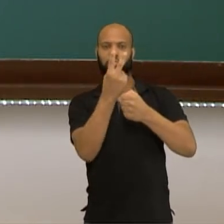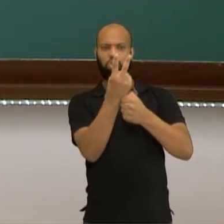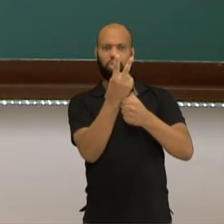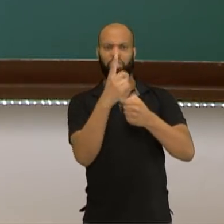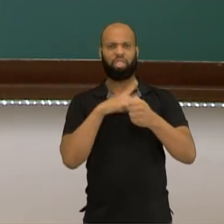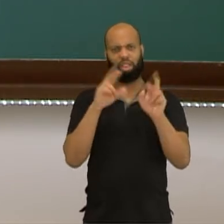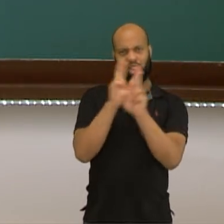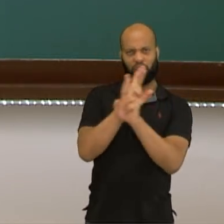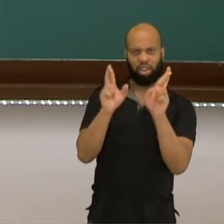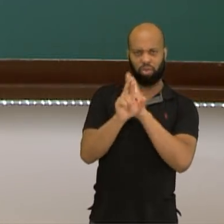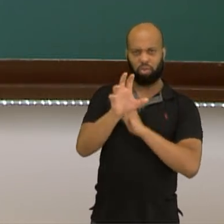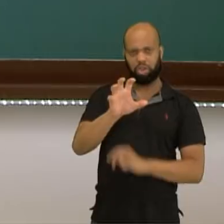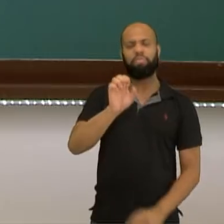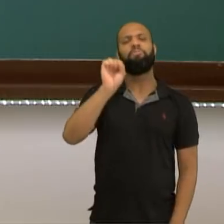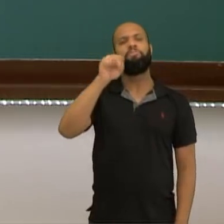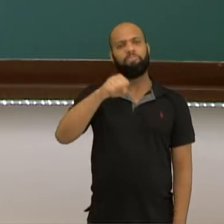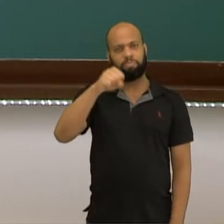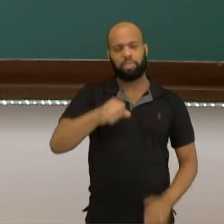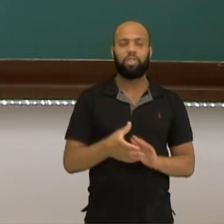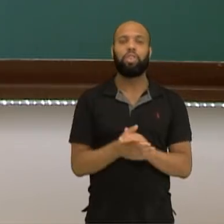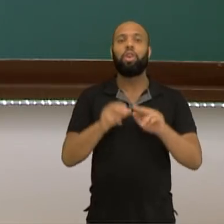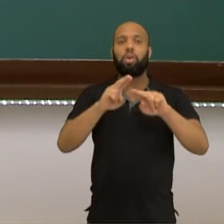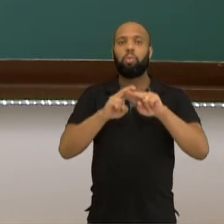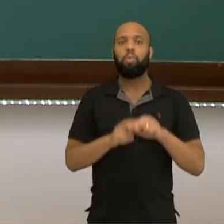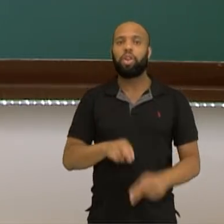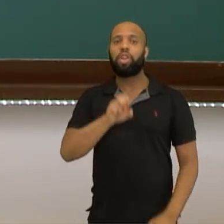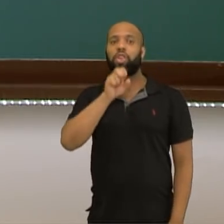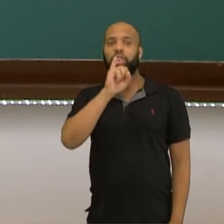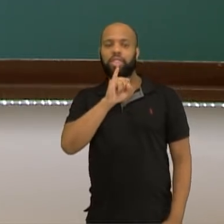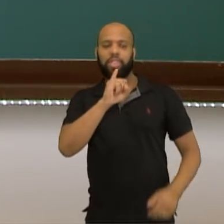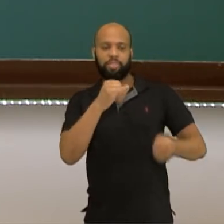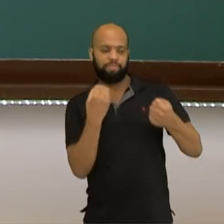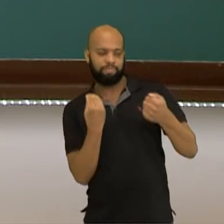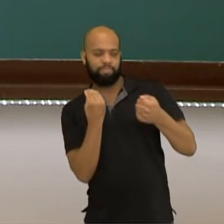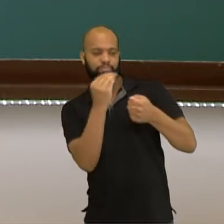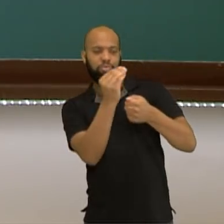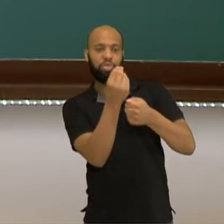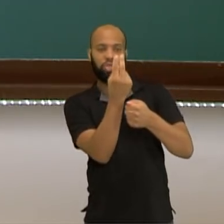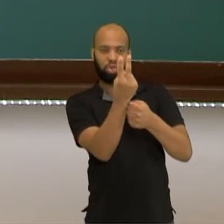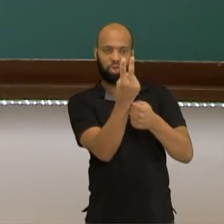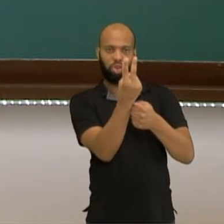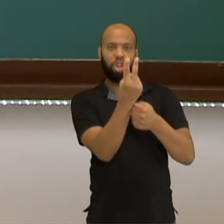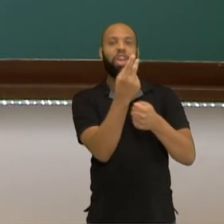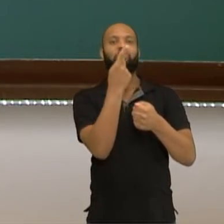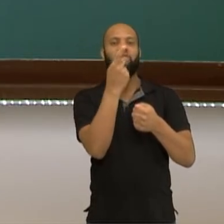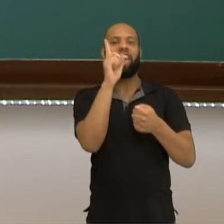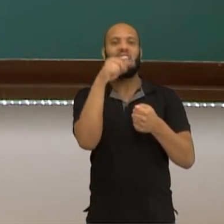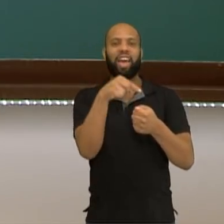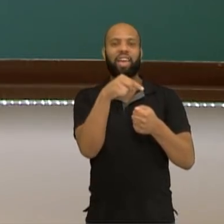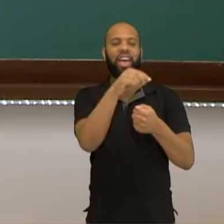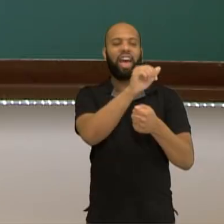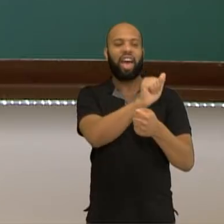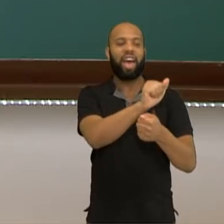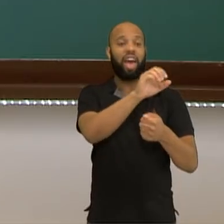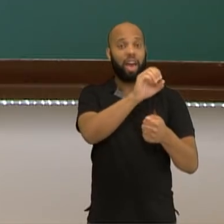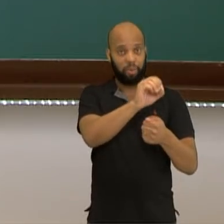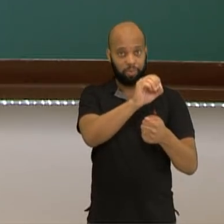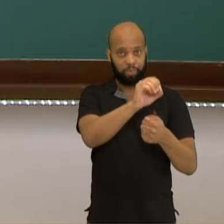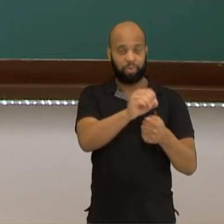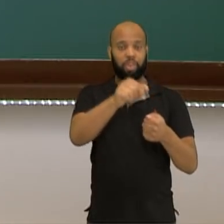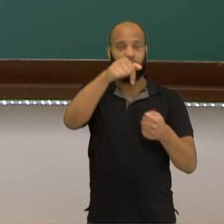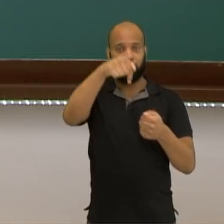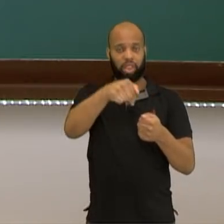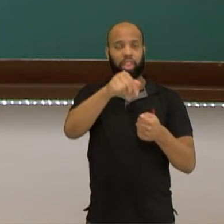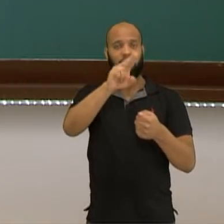ver com isso? Isso mesmo, por isso que quando a gente põe o expoente 2, a gente lê o número ao quadrado. Por exemplo, se eu ponho